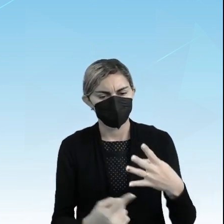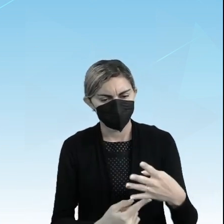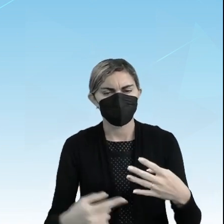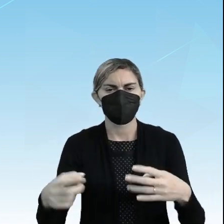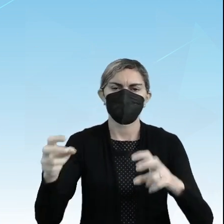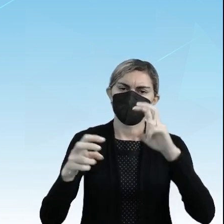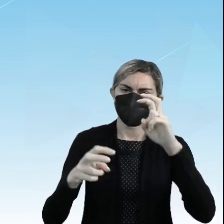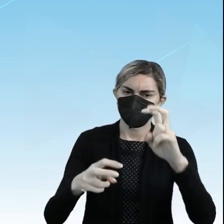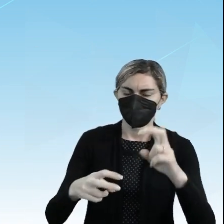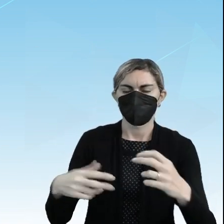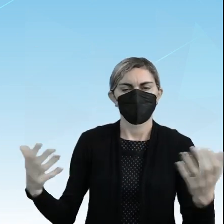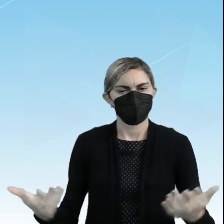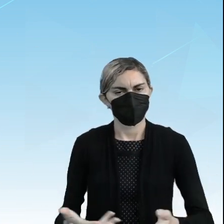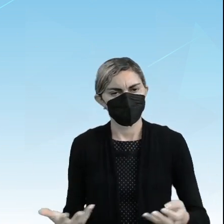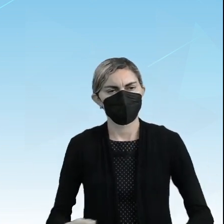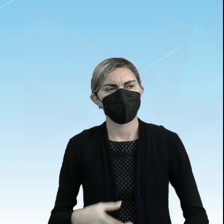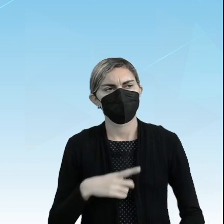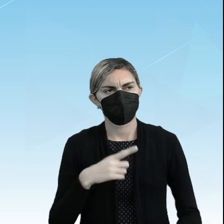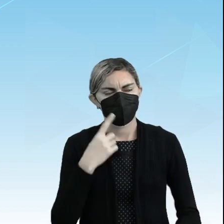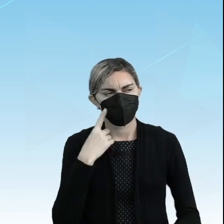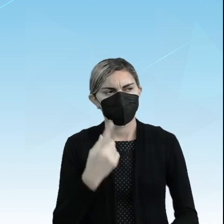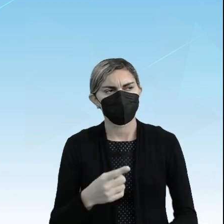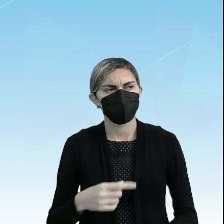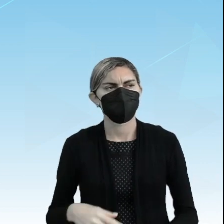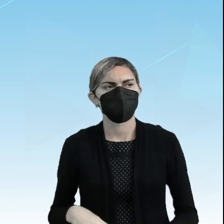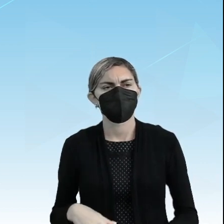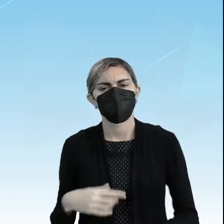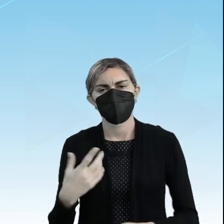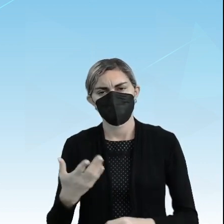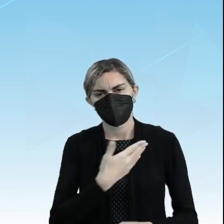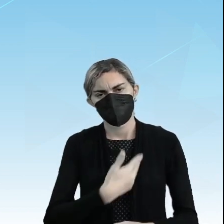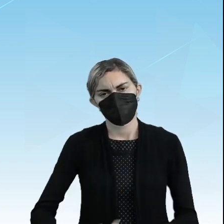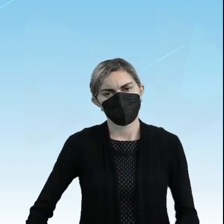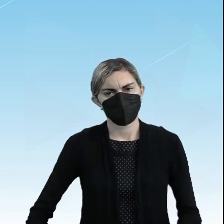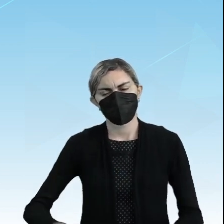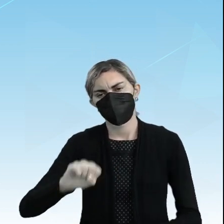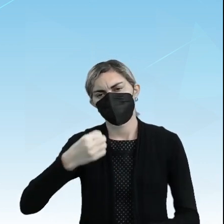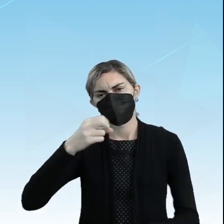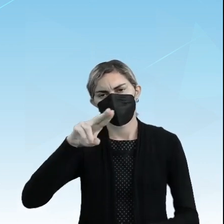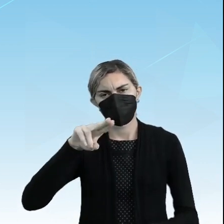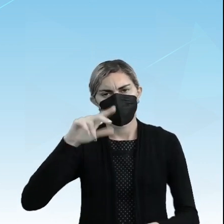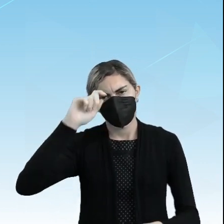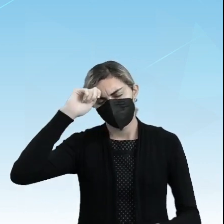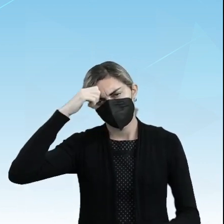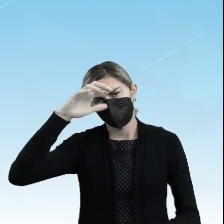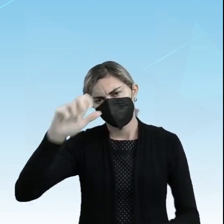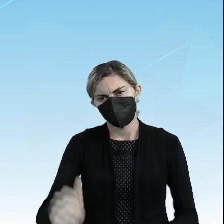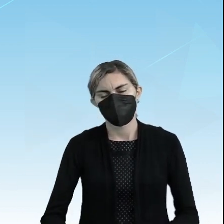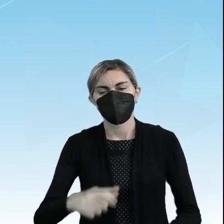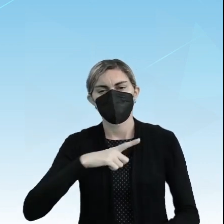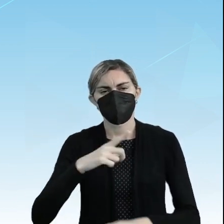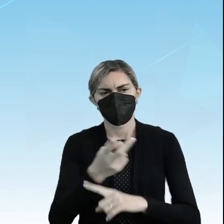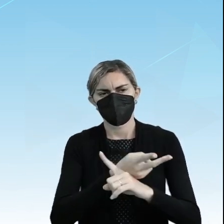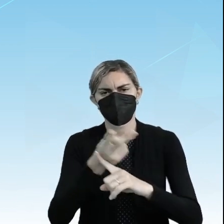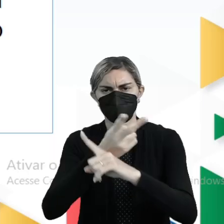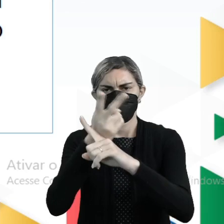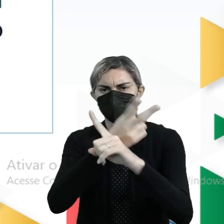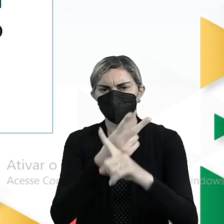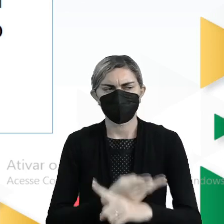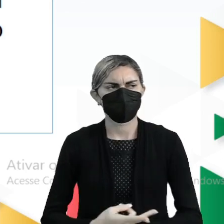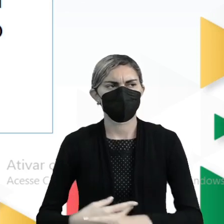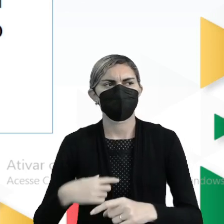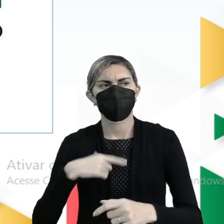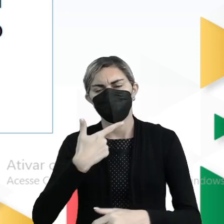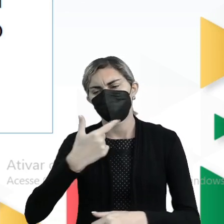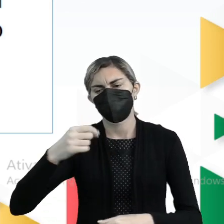são 5, entendeu? O governo sul-africano, ele procurou os membros do BRICS